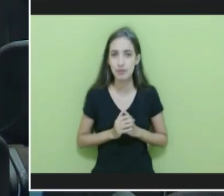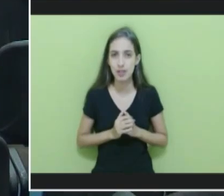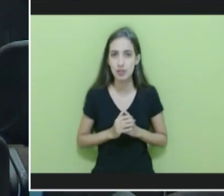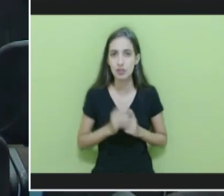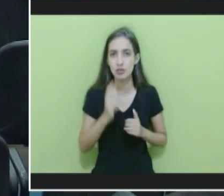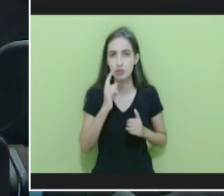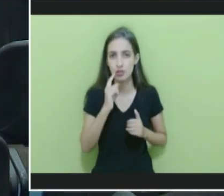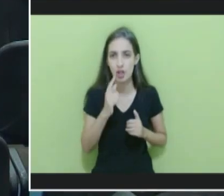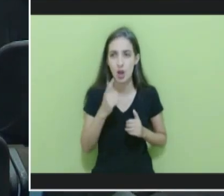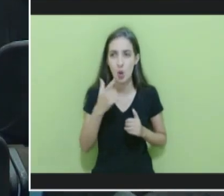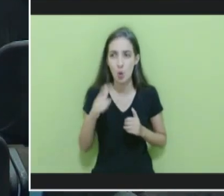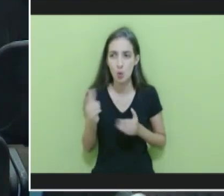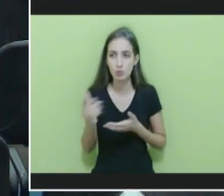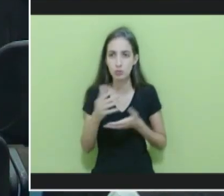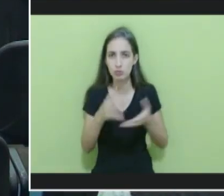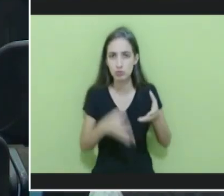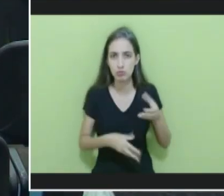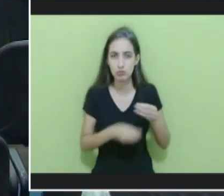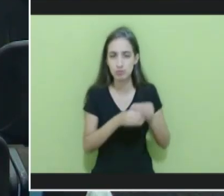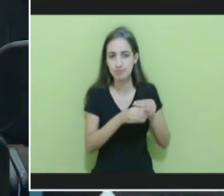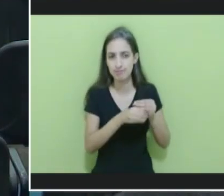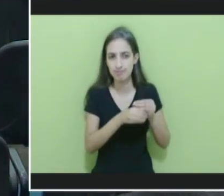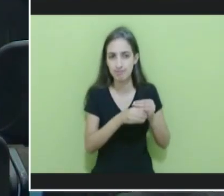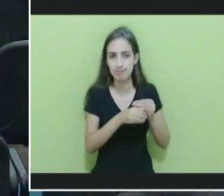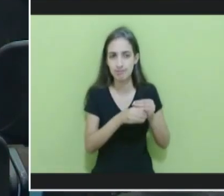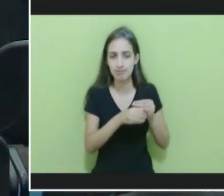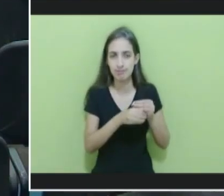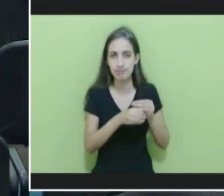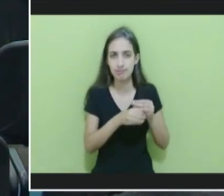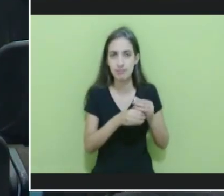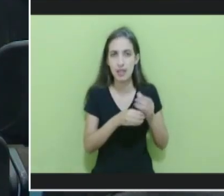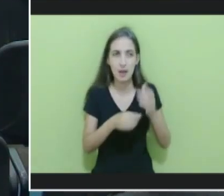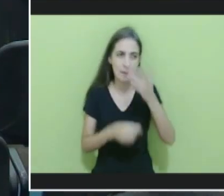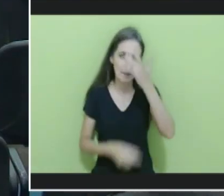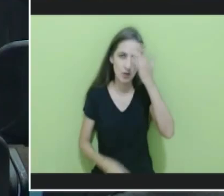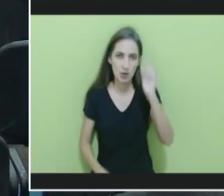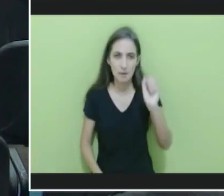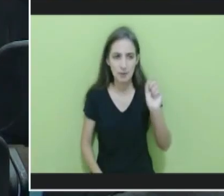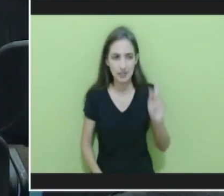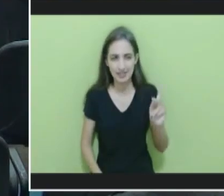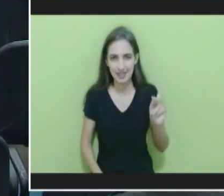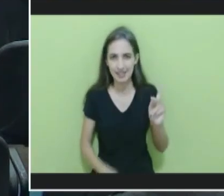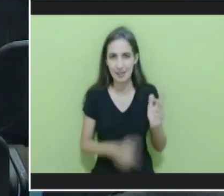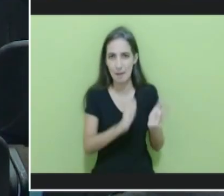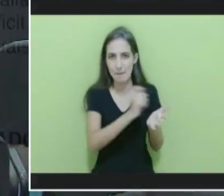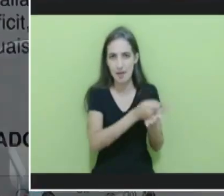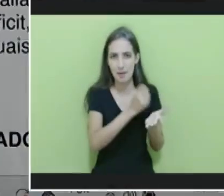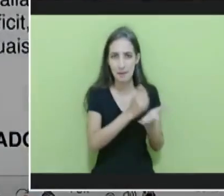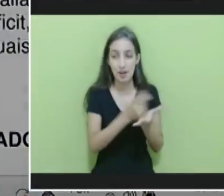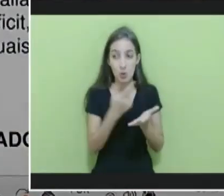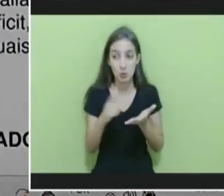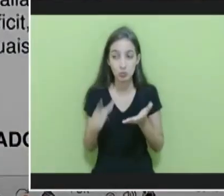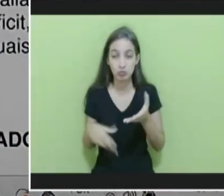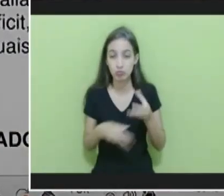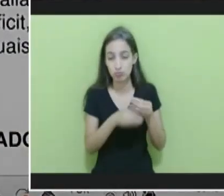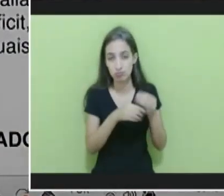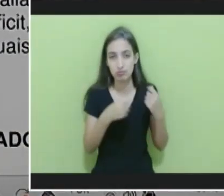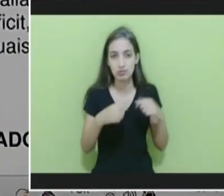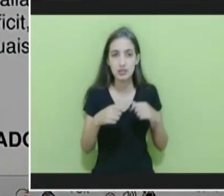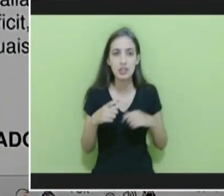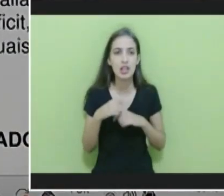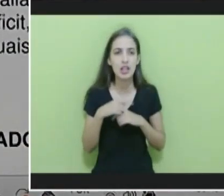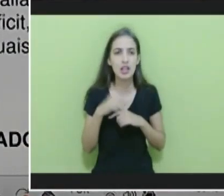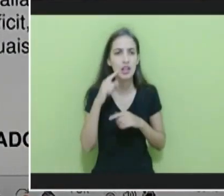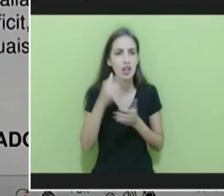suprir a necessidade de fazer o pagamento dos aposentados. Ali lá no início, prevê uma receita de